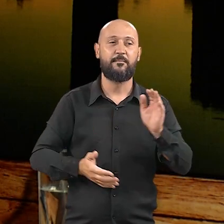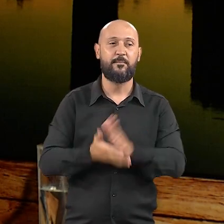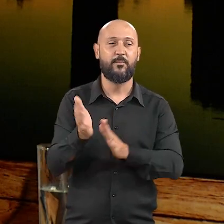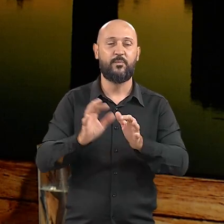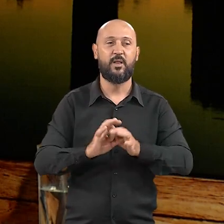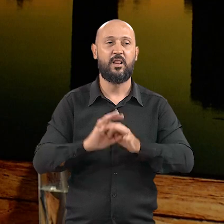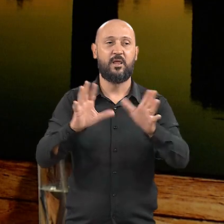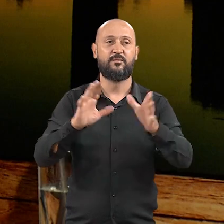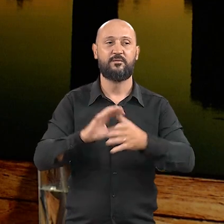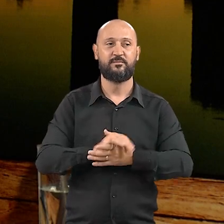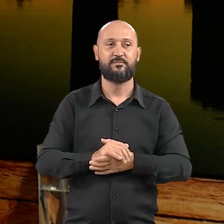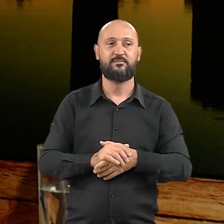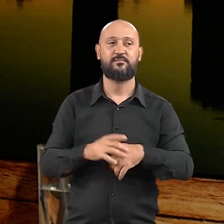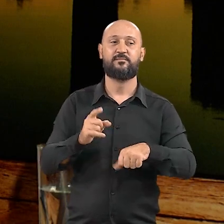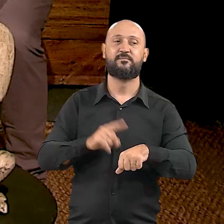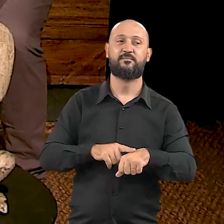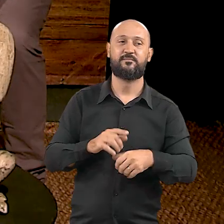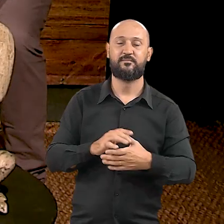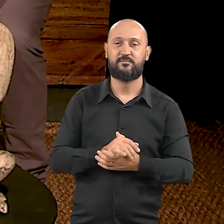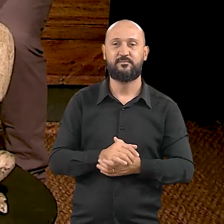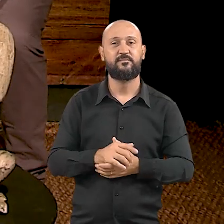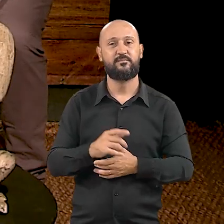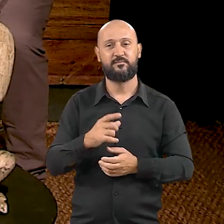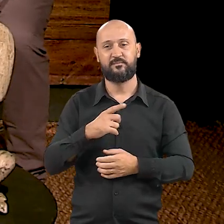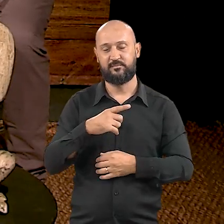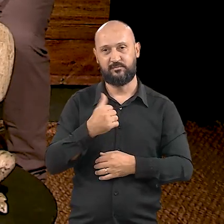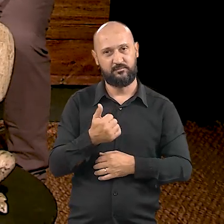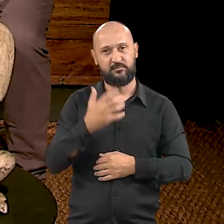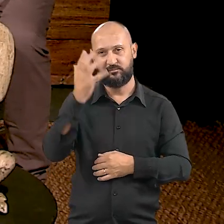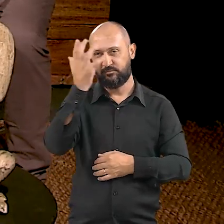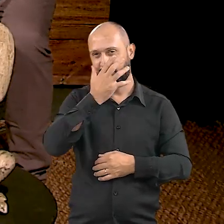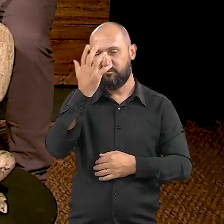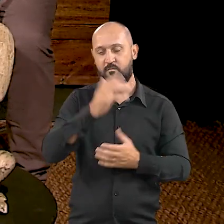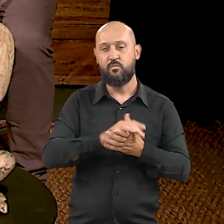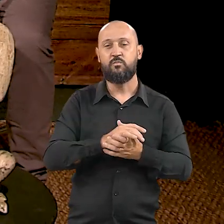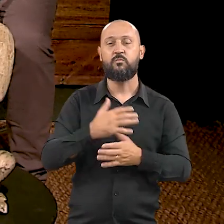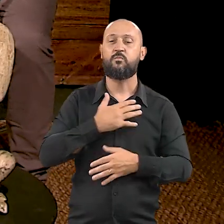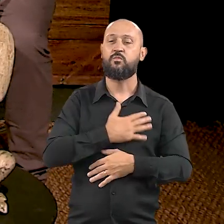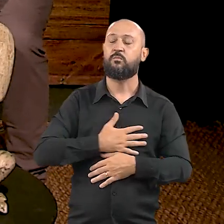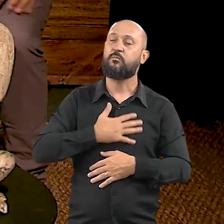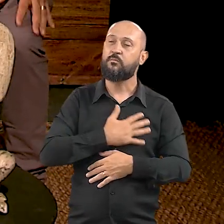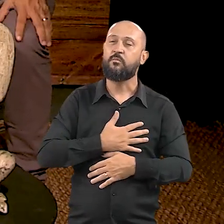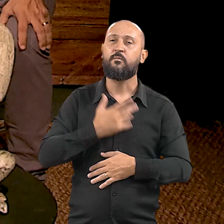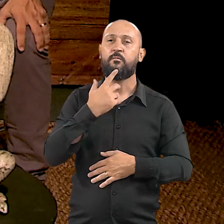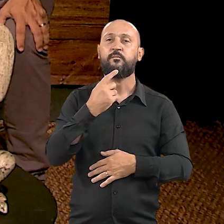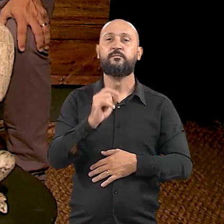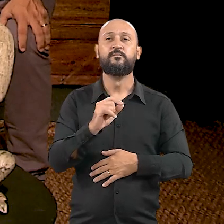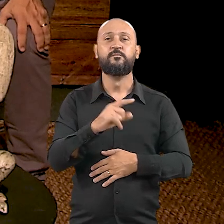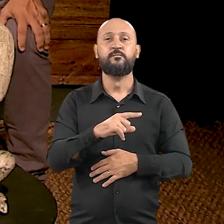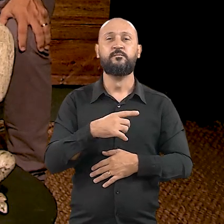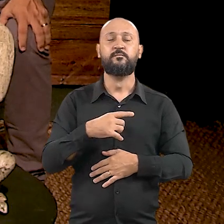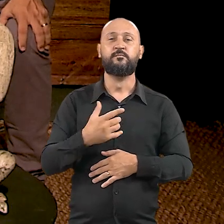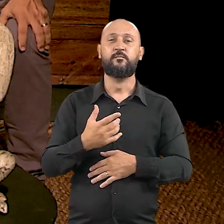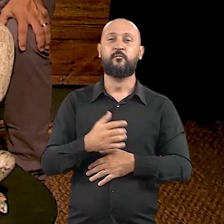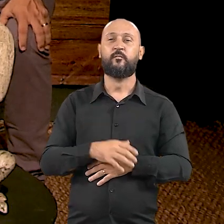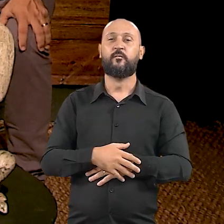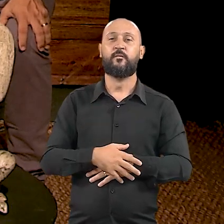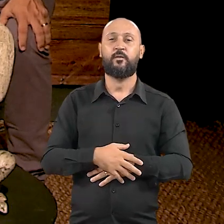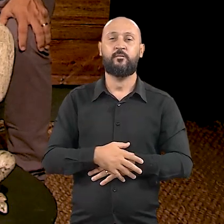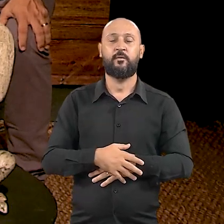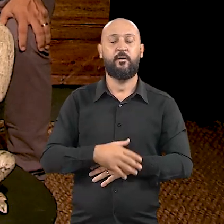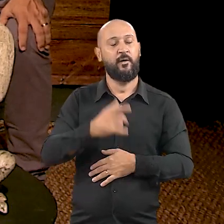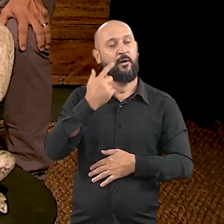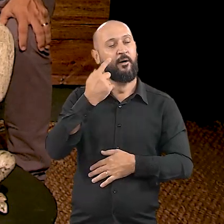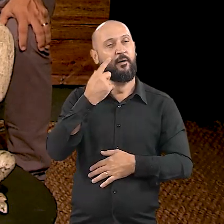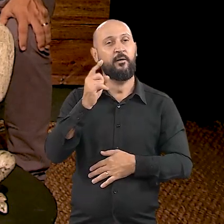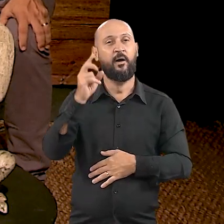mesmo assim aquele arranjo que mas merece. Mas o que temos já é muito lindo. Mas eu gosto muito, eu falo assim, ó, vou mostrar um pedacinho também,